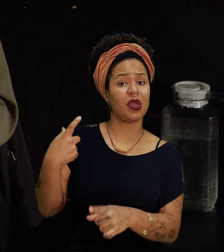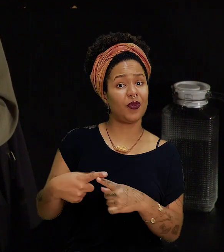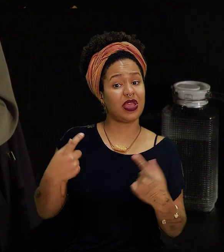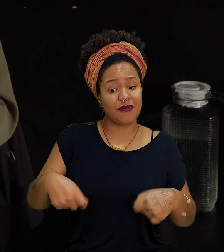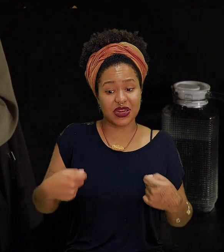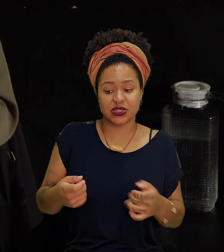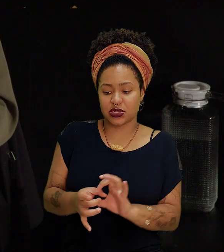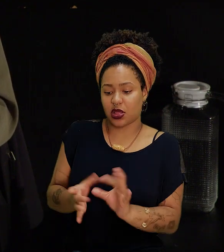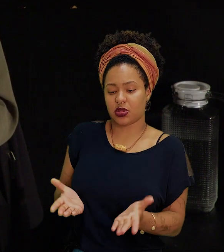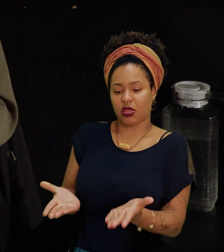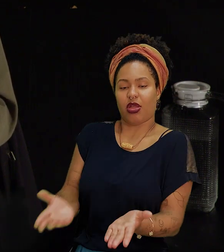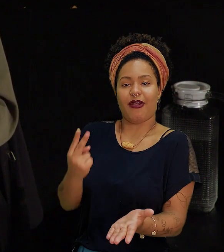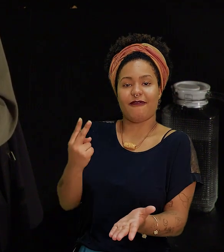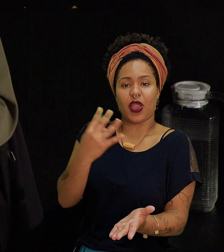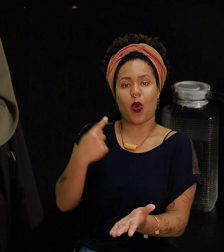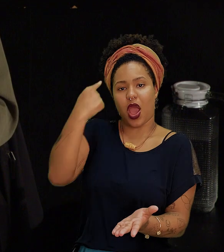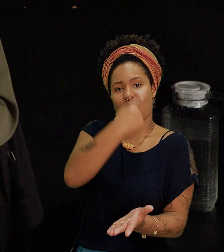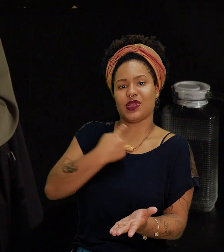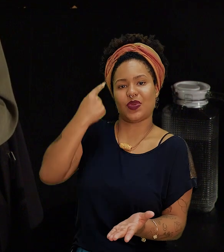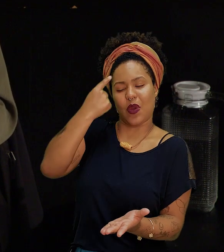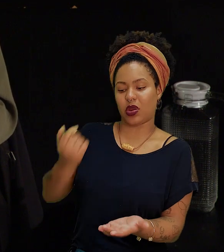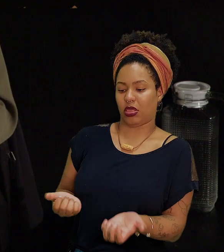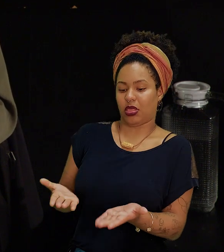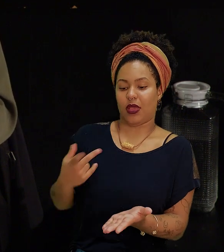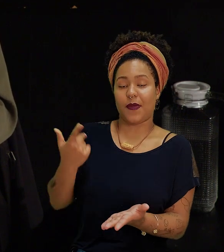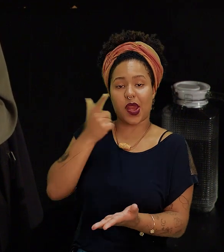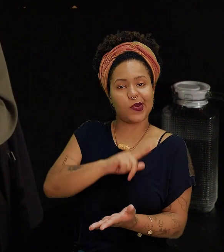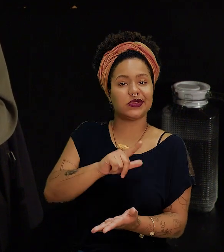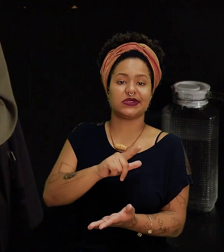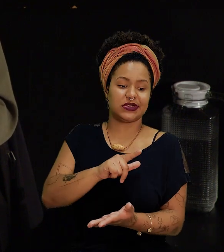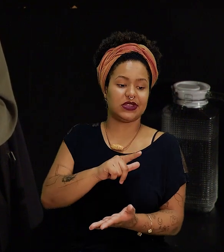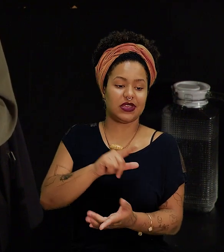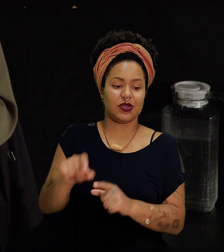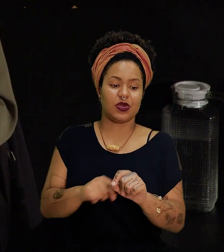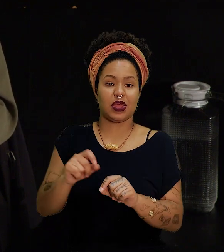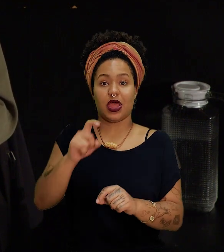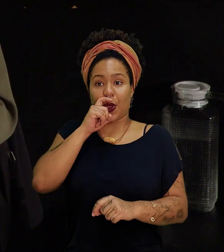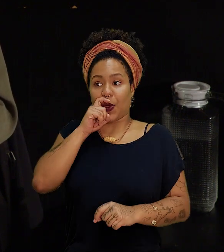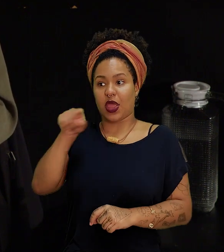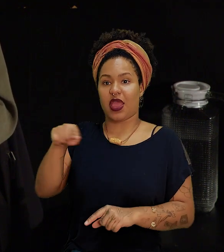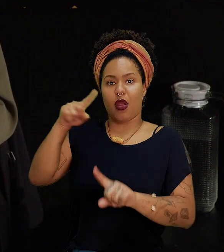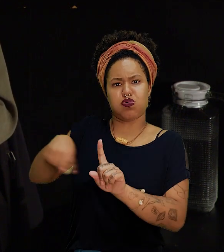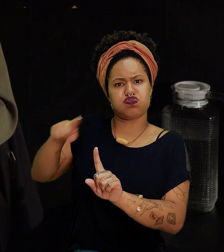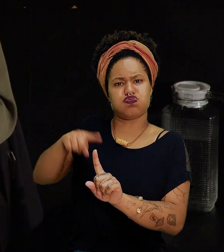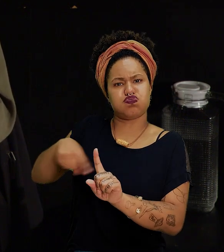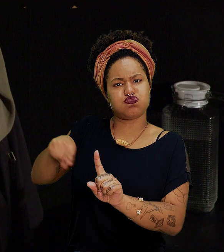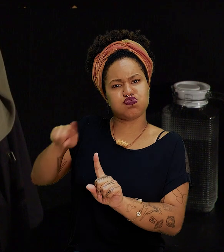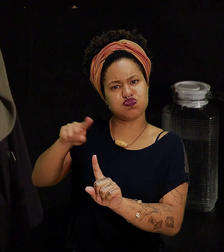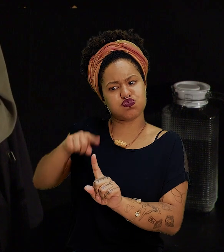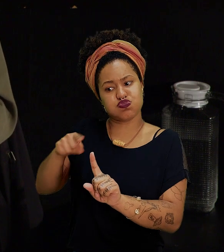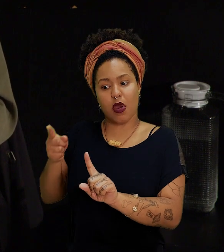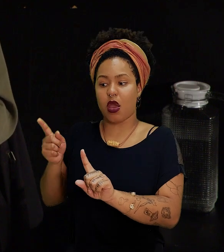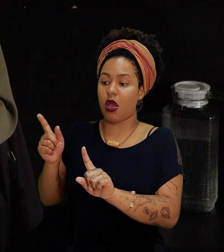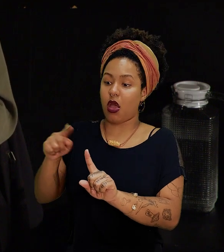ela vai precisar estar disponível 24 horas por dia para passar, para resfriar os reatores e